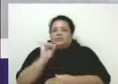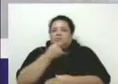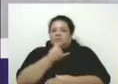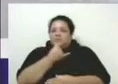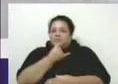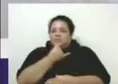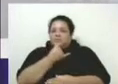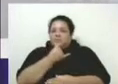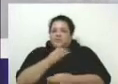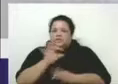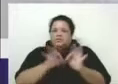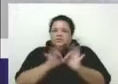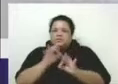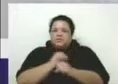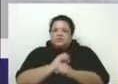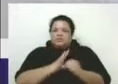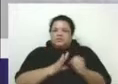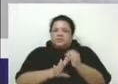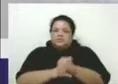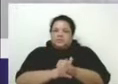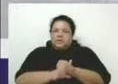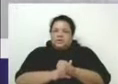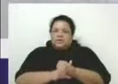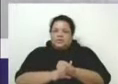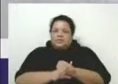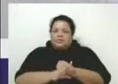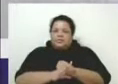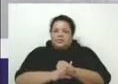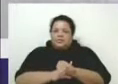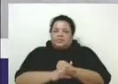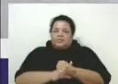ligação da Secretaria de Educação.